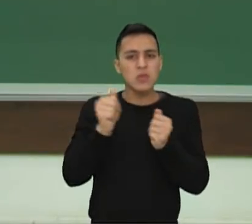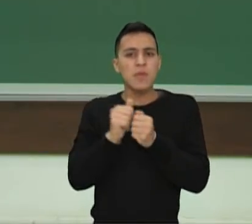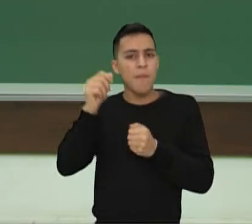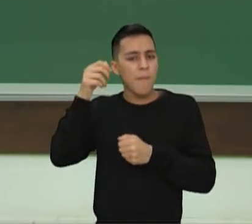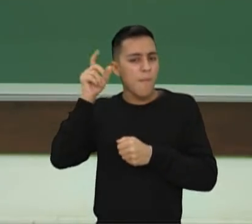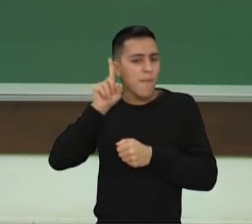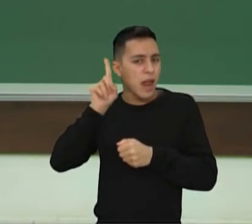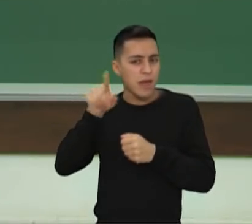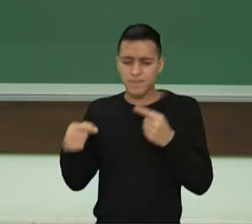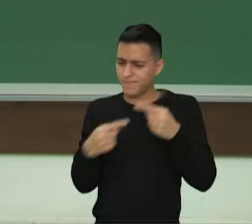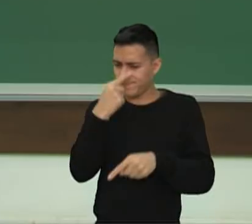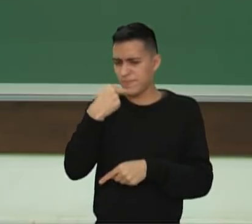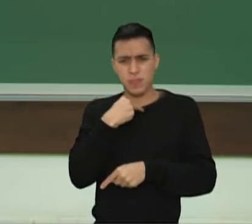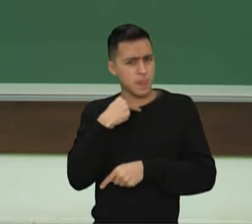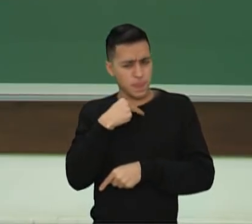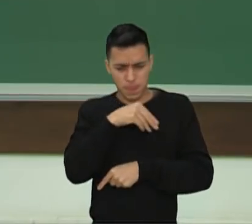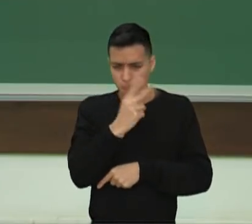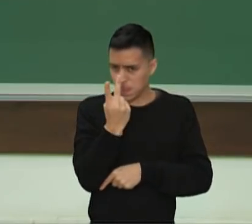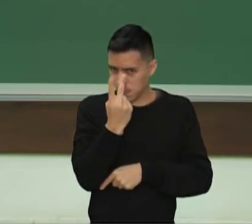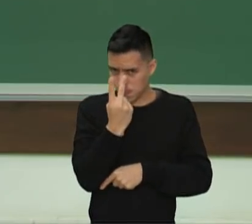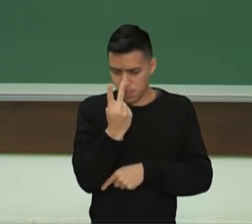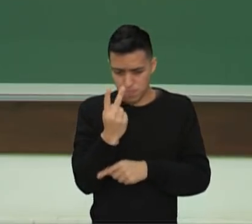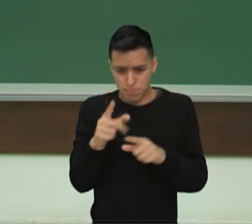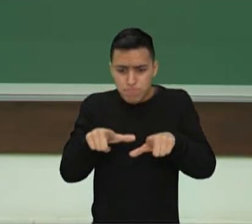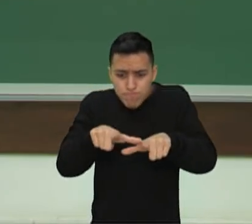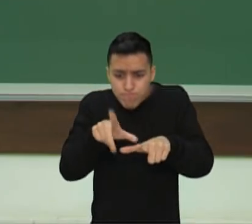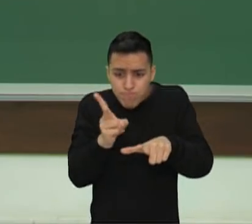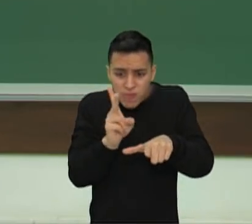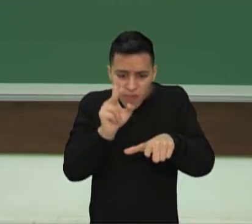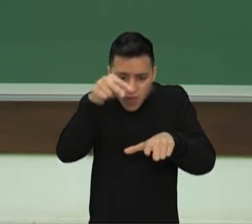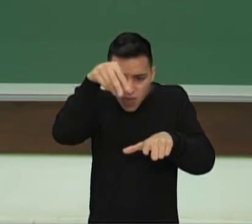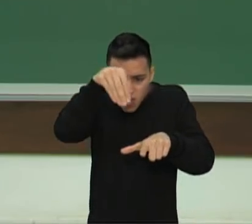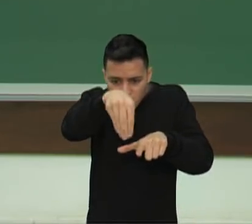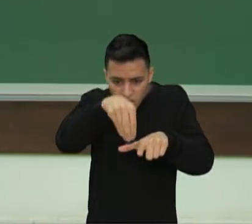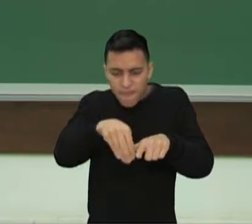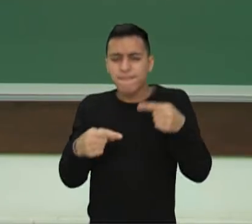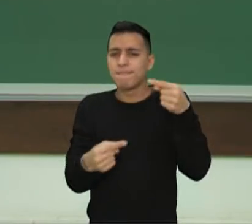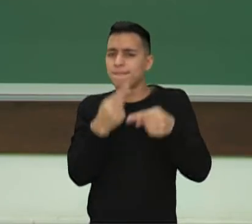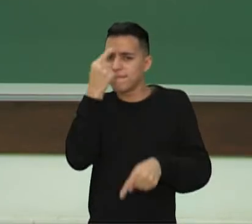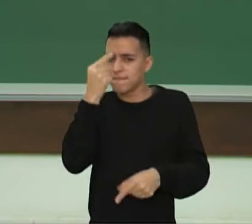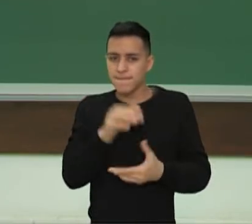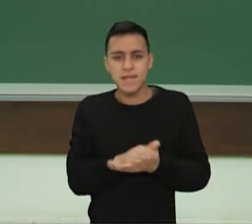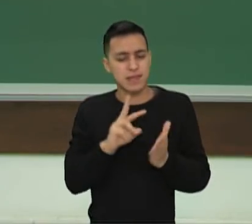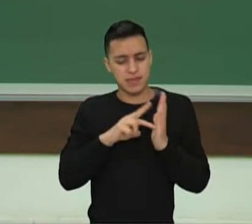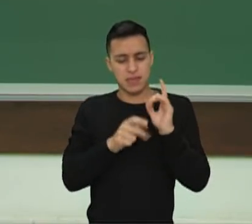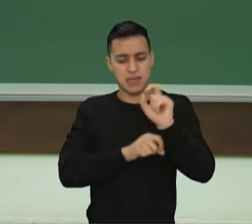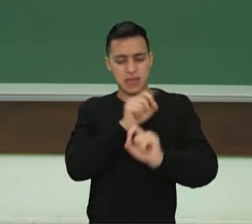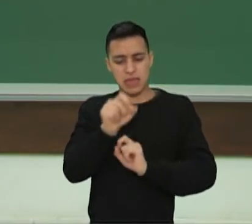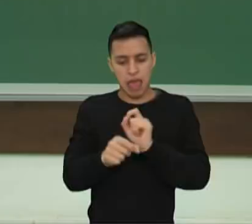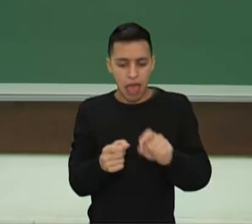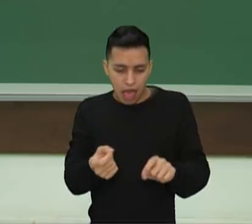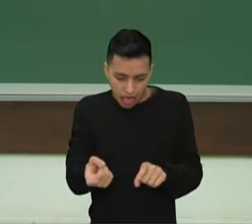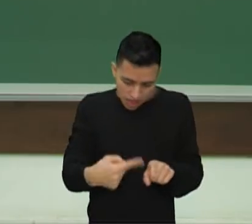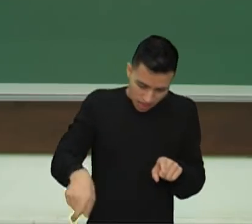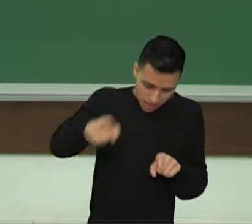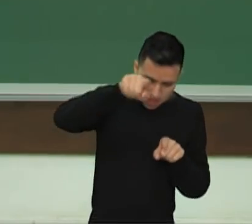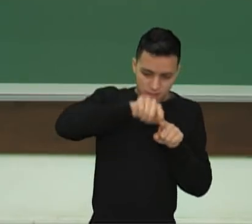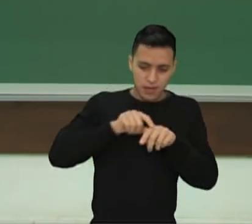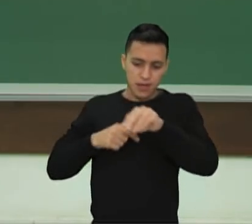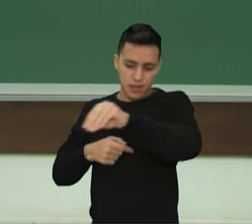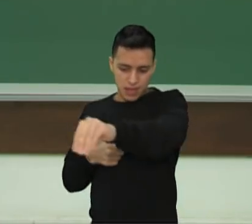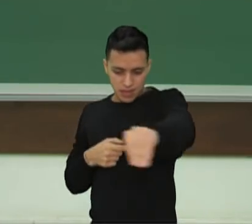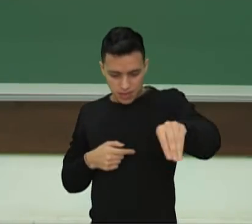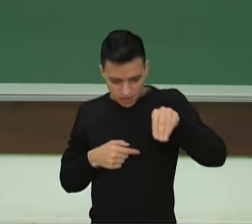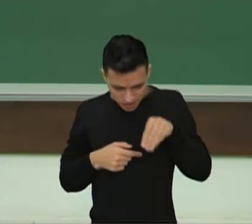branco. Não tem como, não posso colocar duas peças na mesma casa. É uma jogada irregular. O que eu vou ter que fazer? Vou ter que voltar o meu